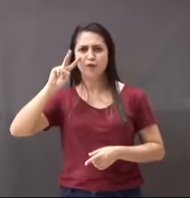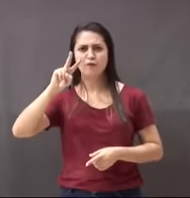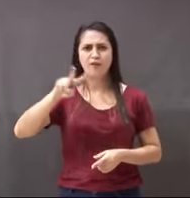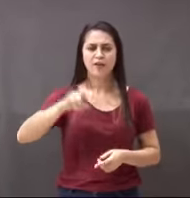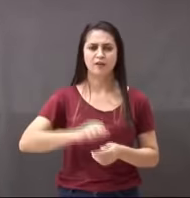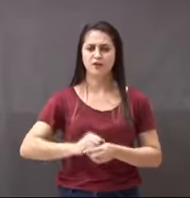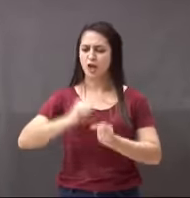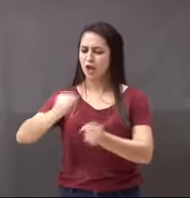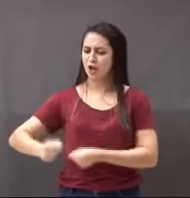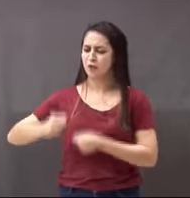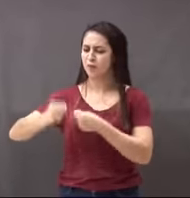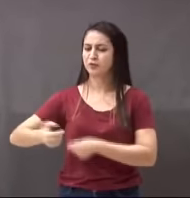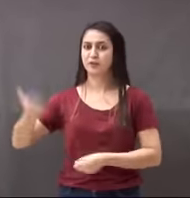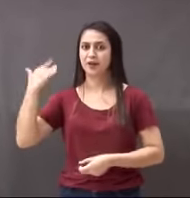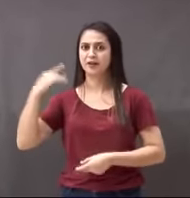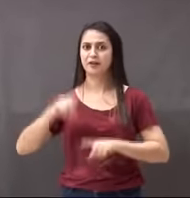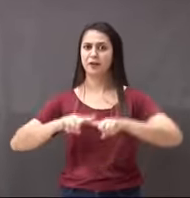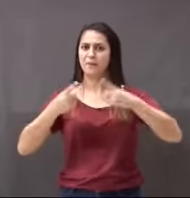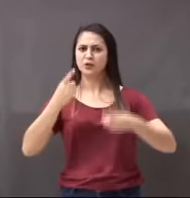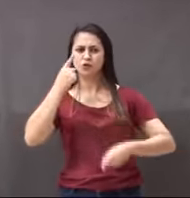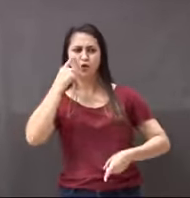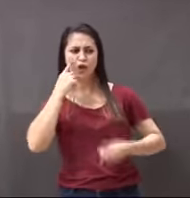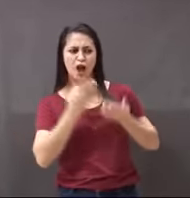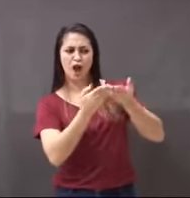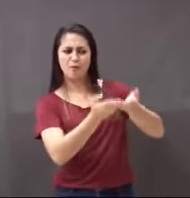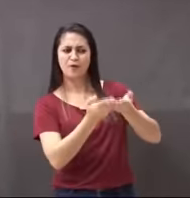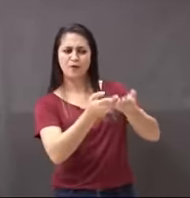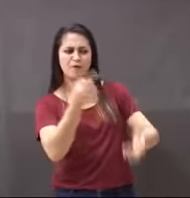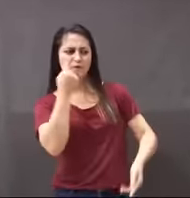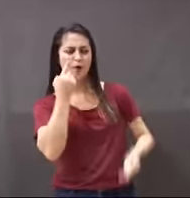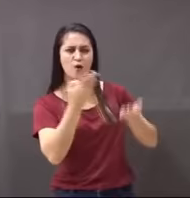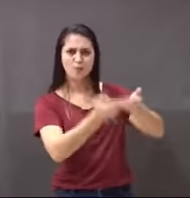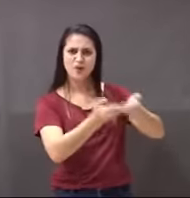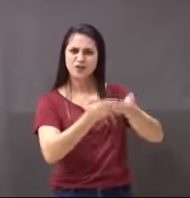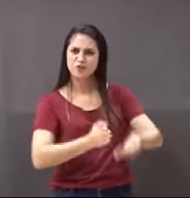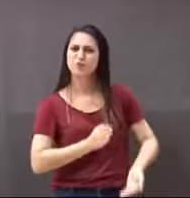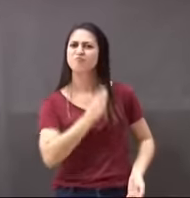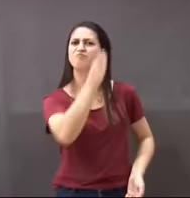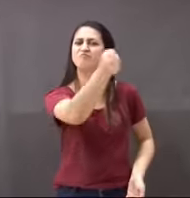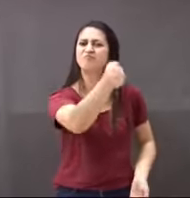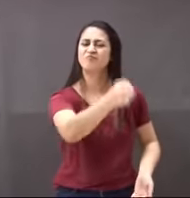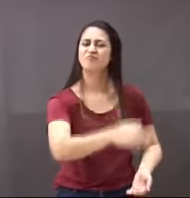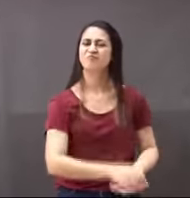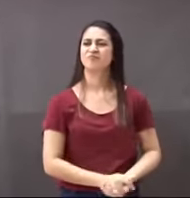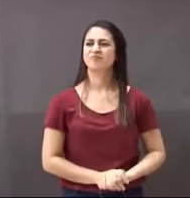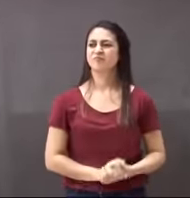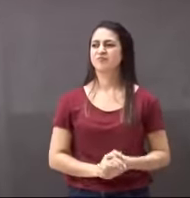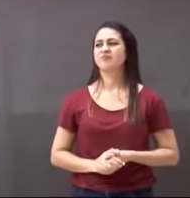para trás, mas quem olha para o teu barquinho vê o barquinho avançando.